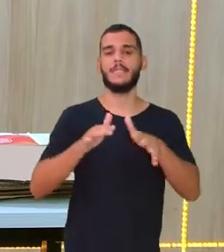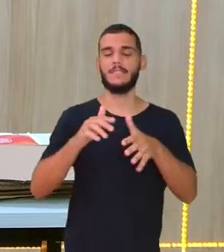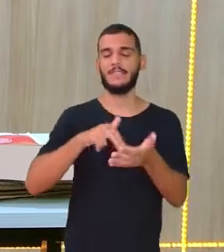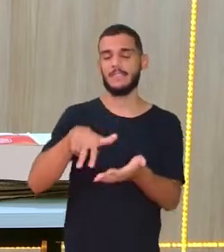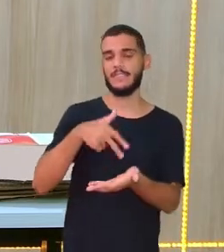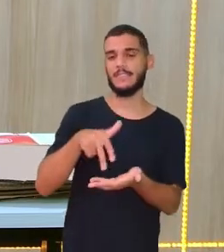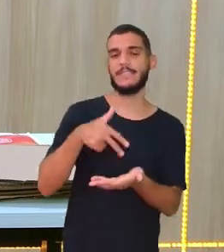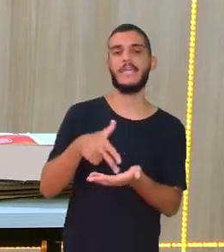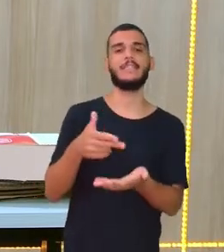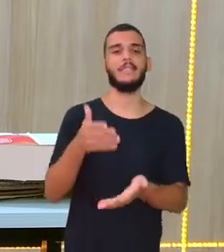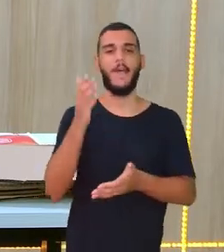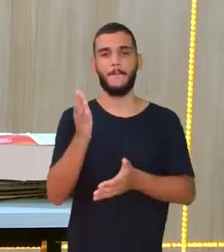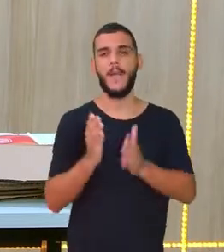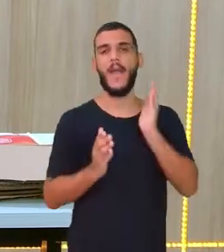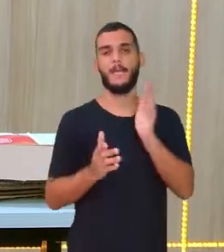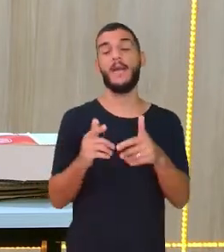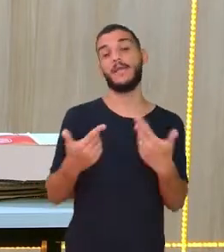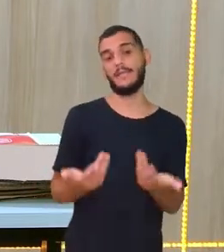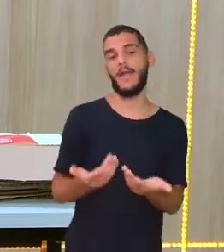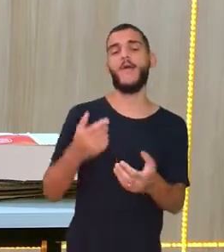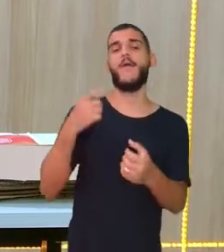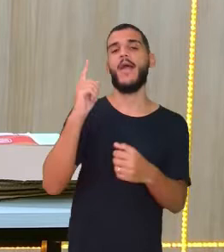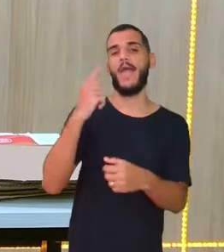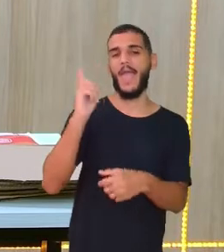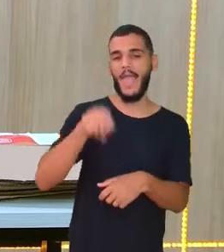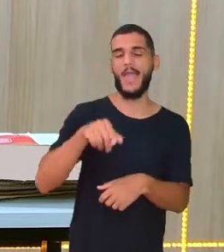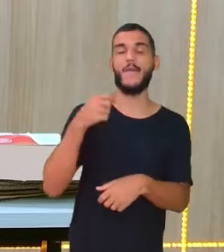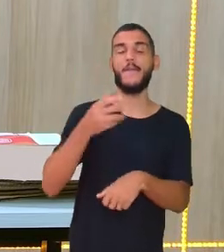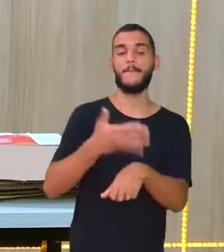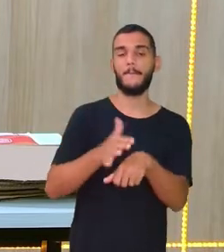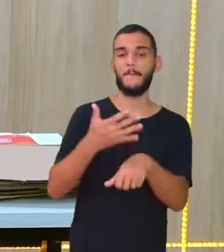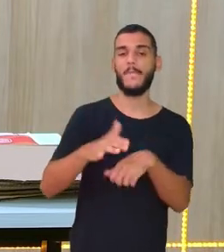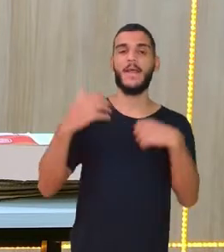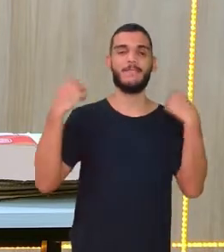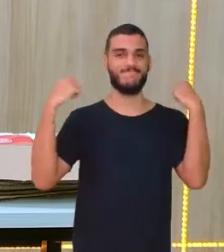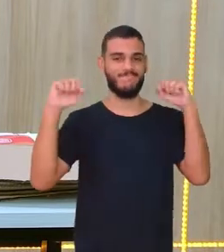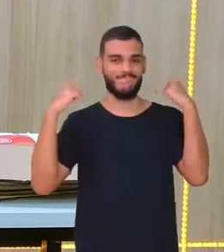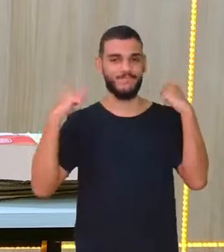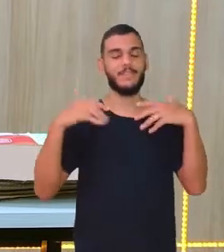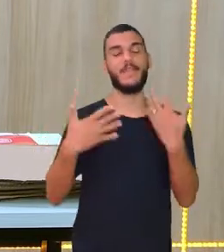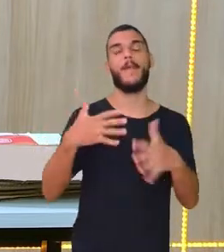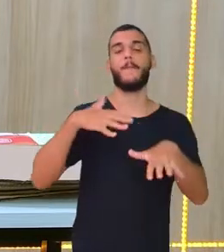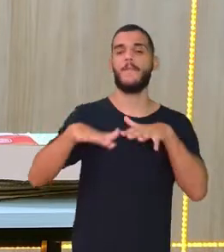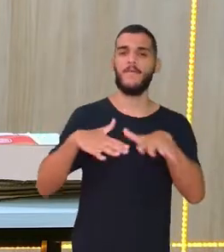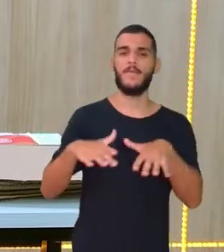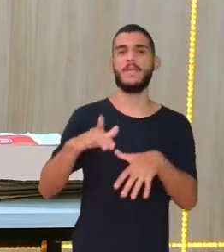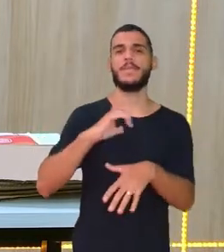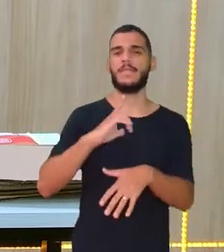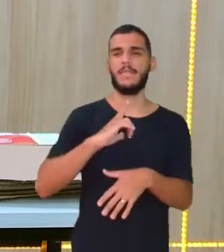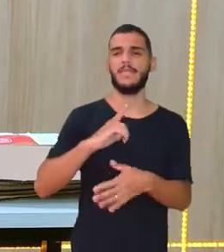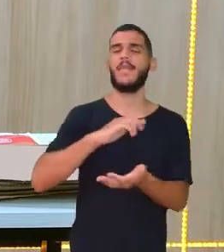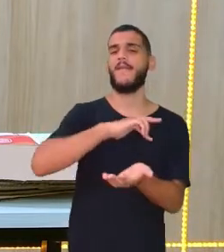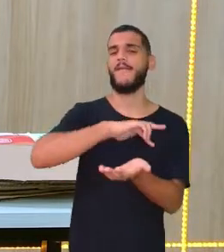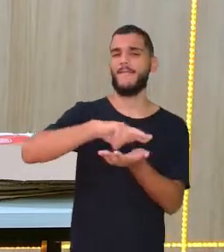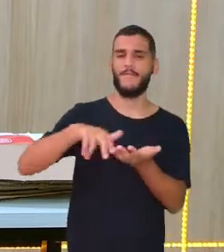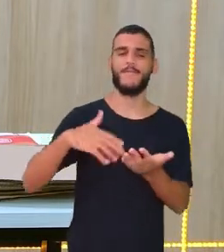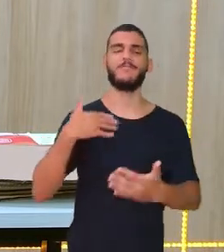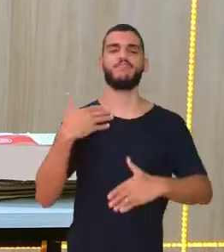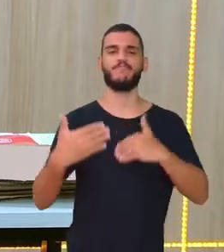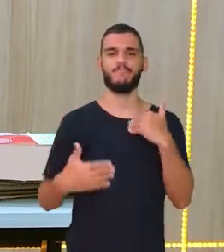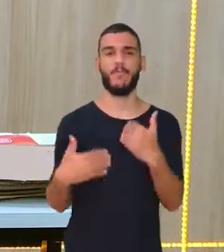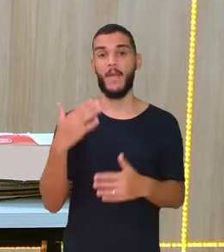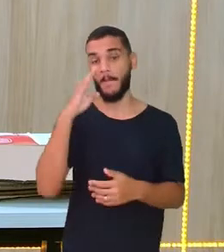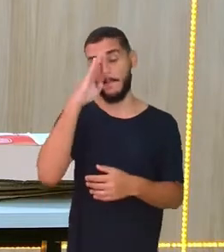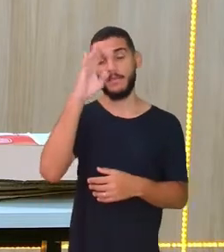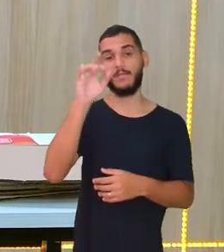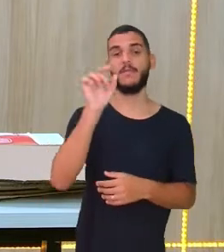imagina que atividade física, né? Que movimento vocês não estão fazendo em relação a todo o nosso corpo,